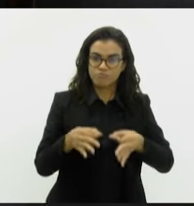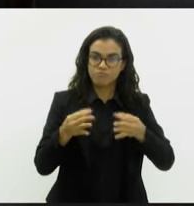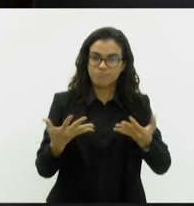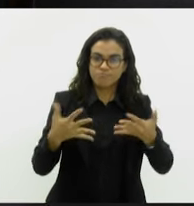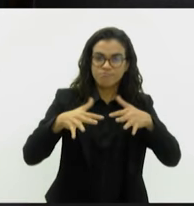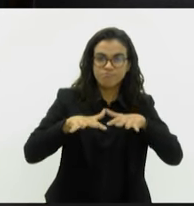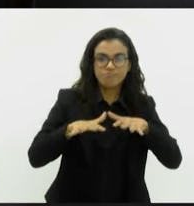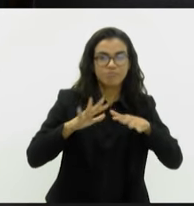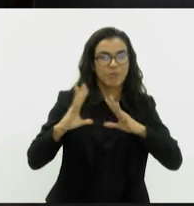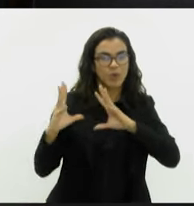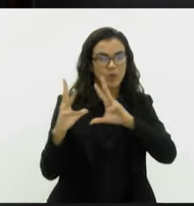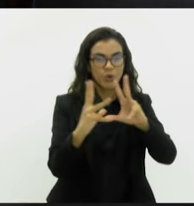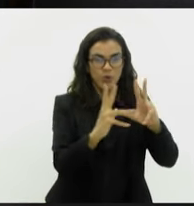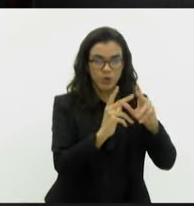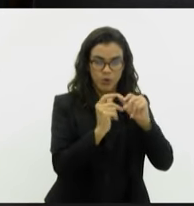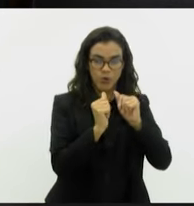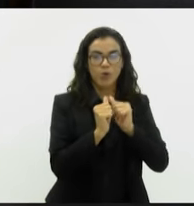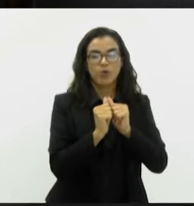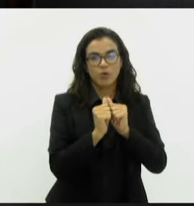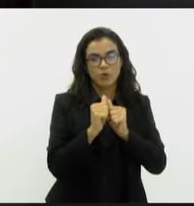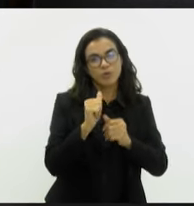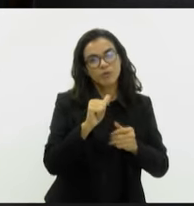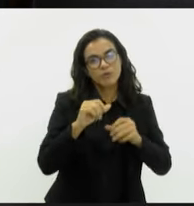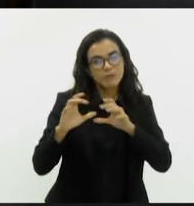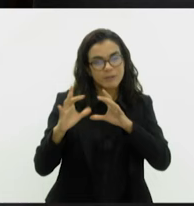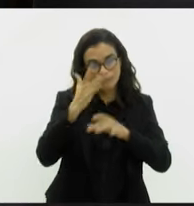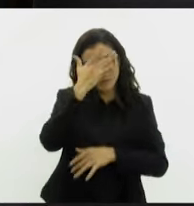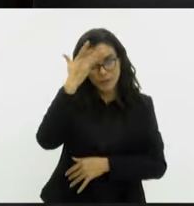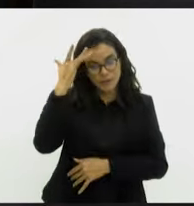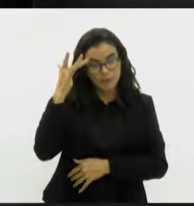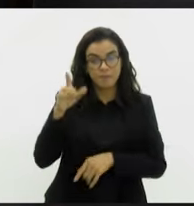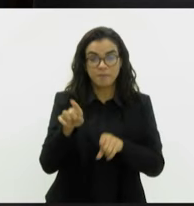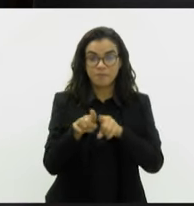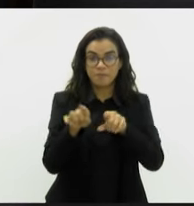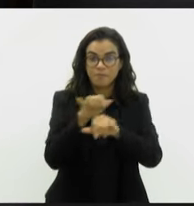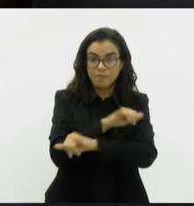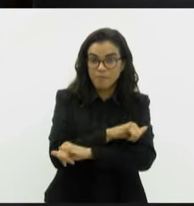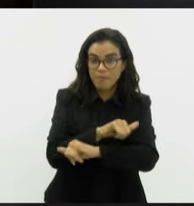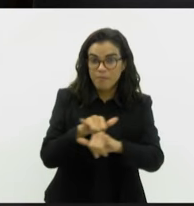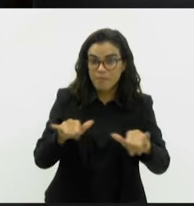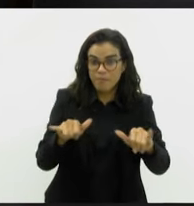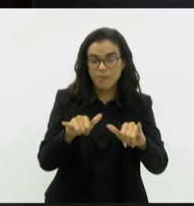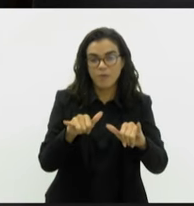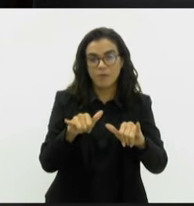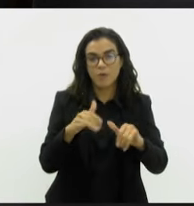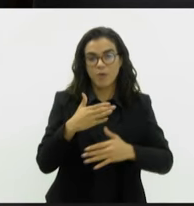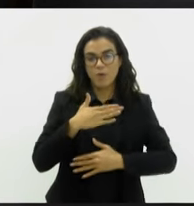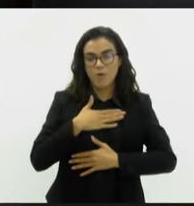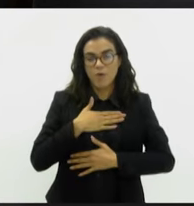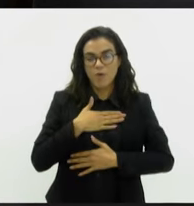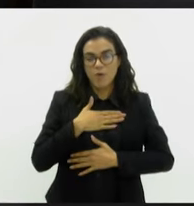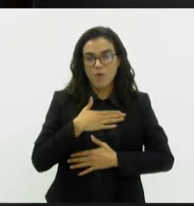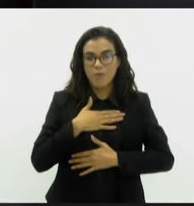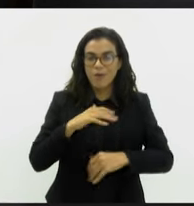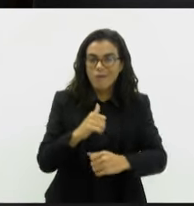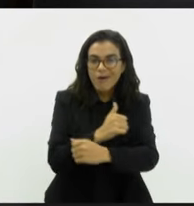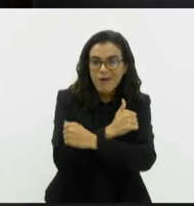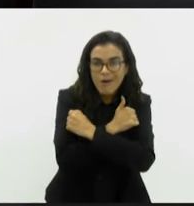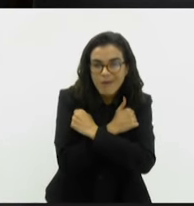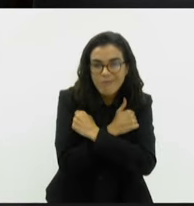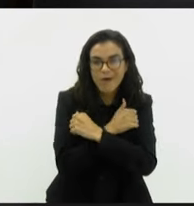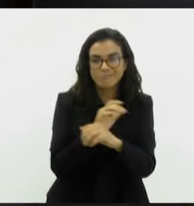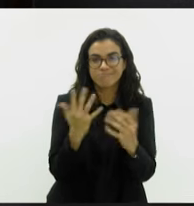todos e todos os seus membros e aqui deixar o meu abraço